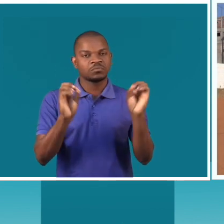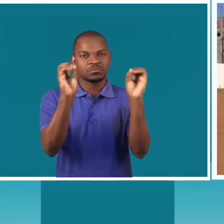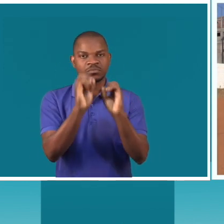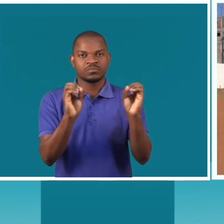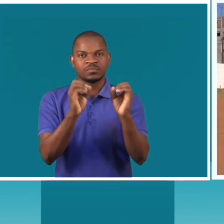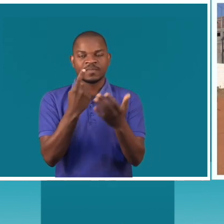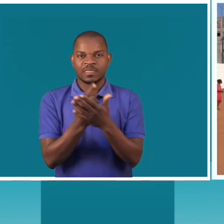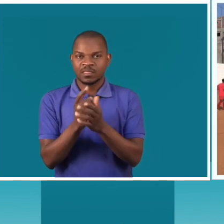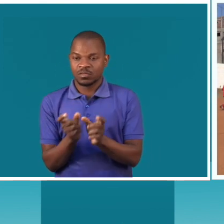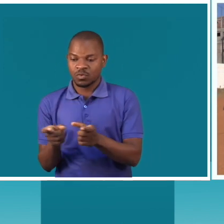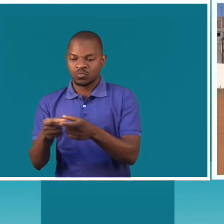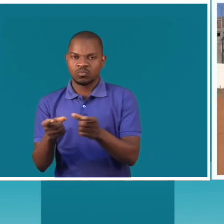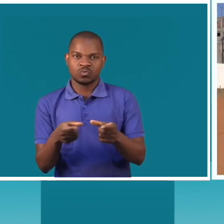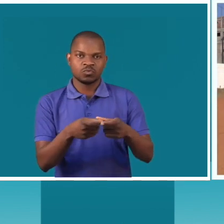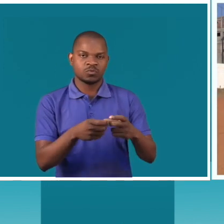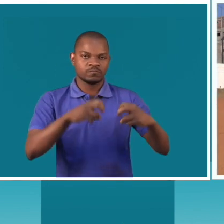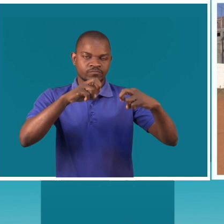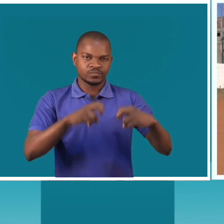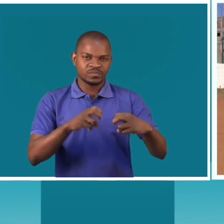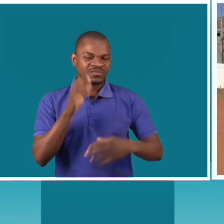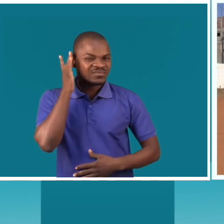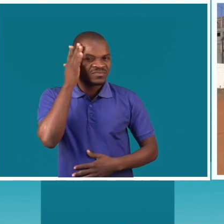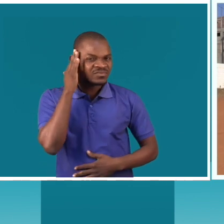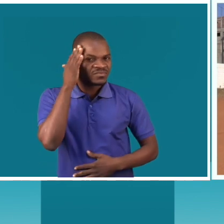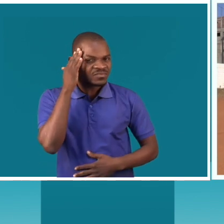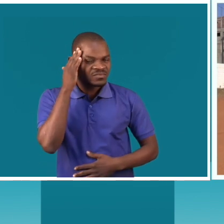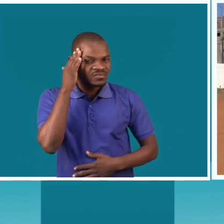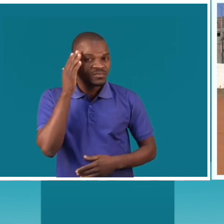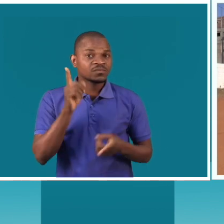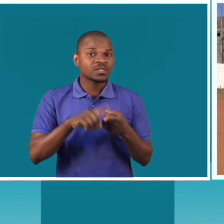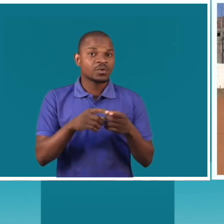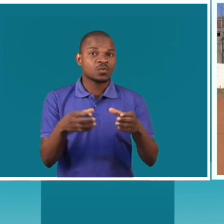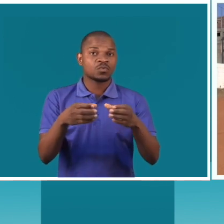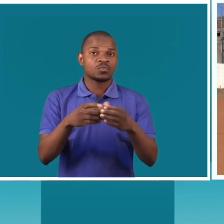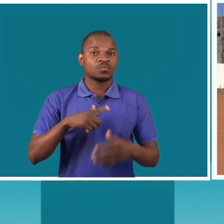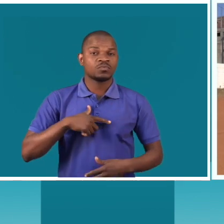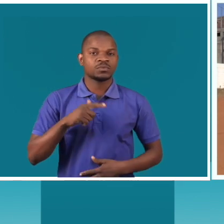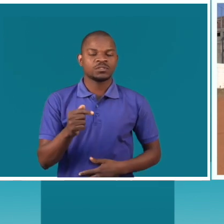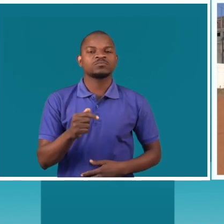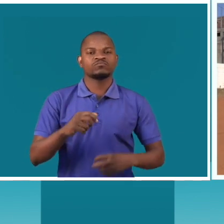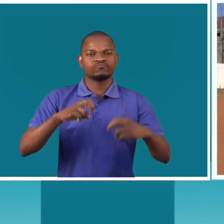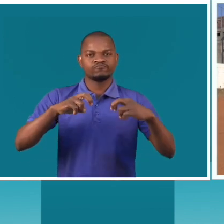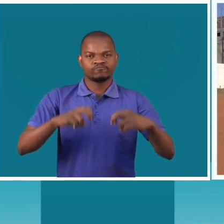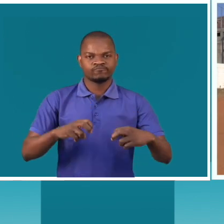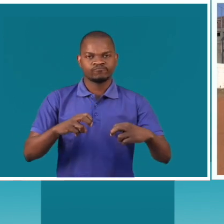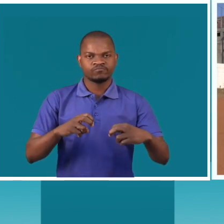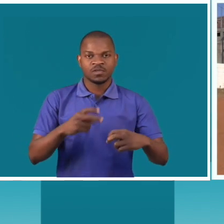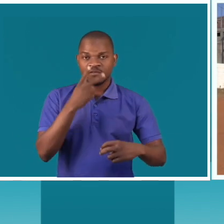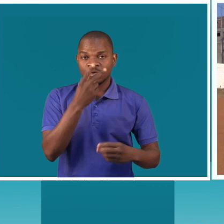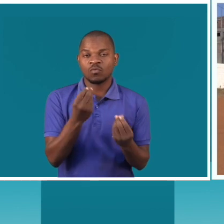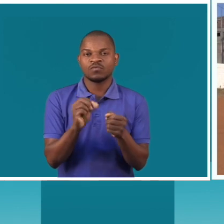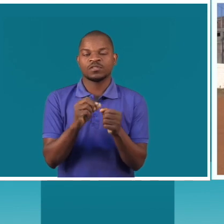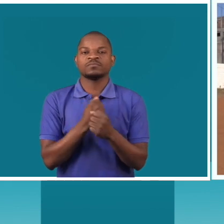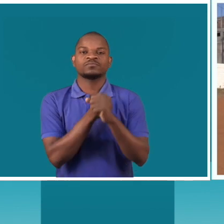normal isto. Então há que sentar, os clubes pensarem, os treinadores também pensarem. Ter a sua defesa, não é?